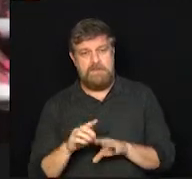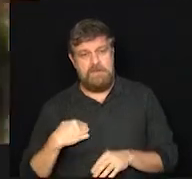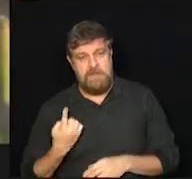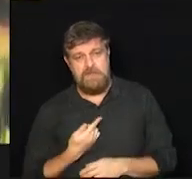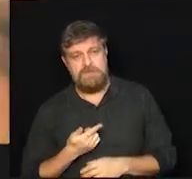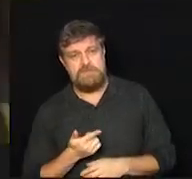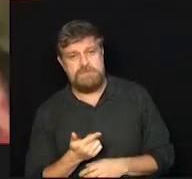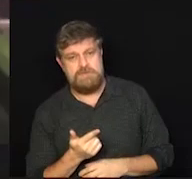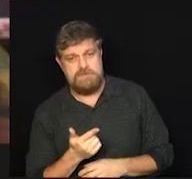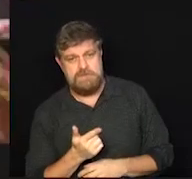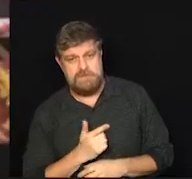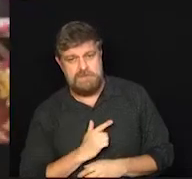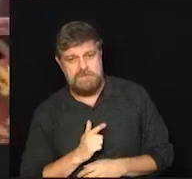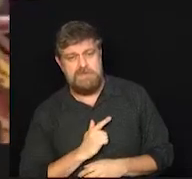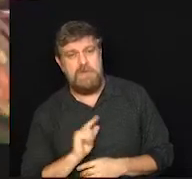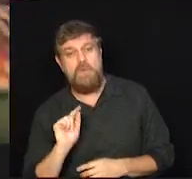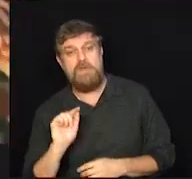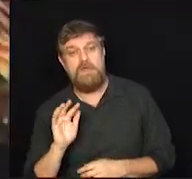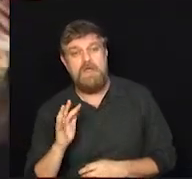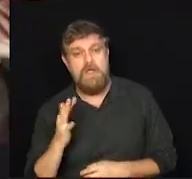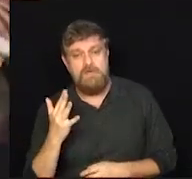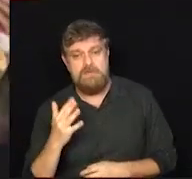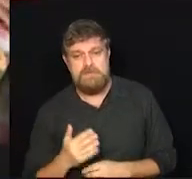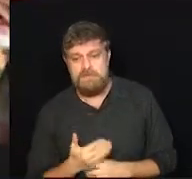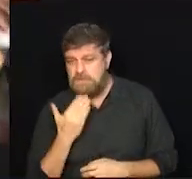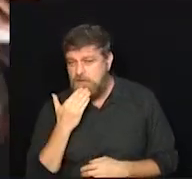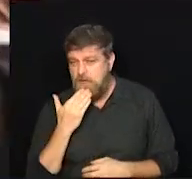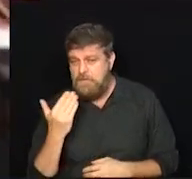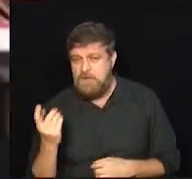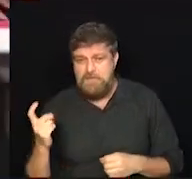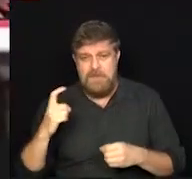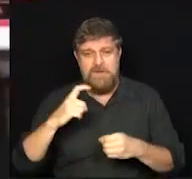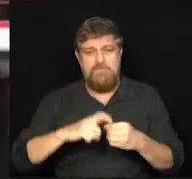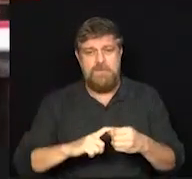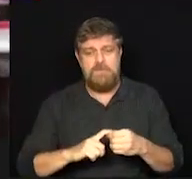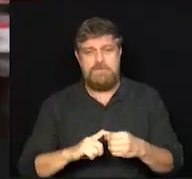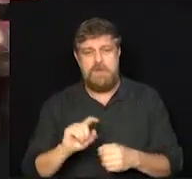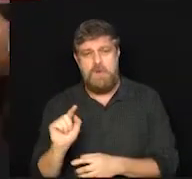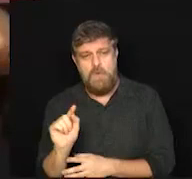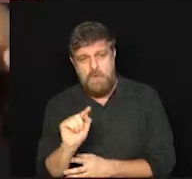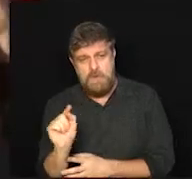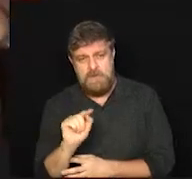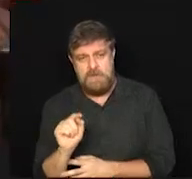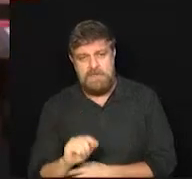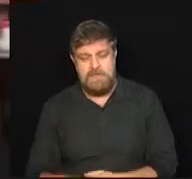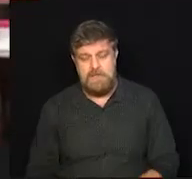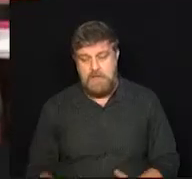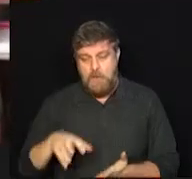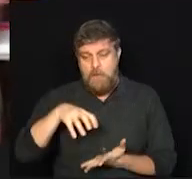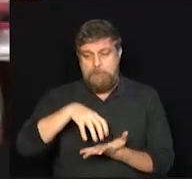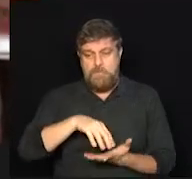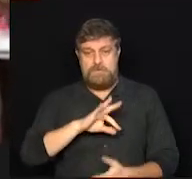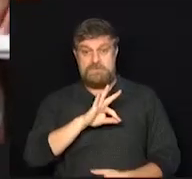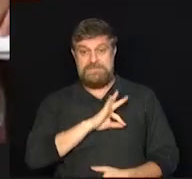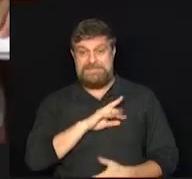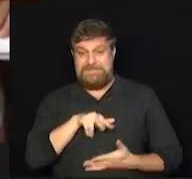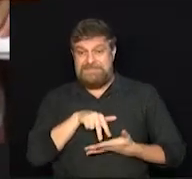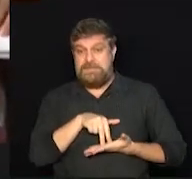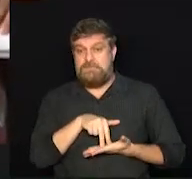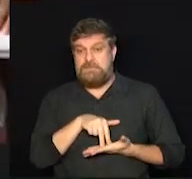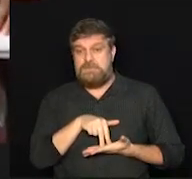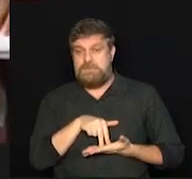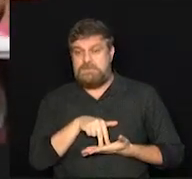muito residência é o retorno do posto de segurança permanente